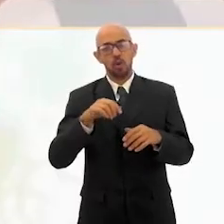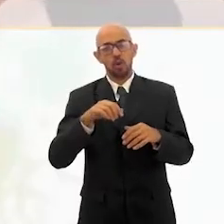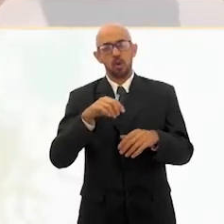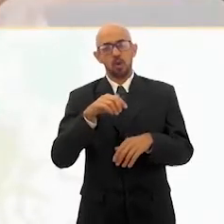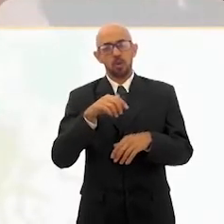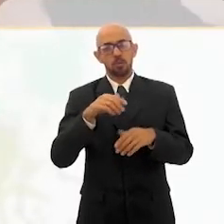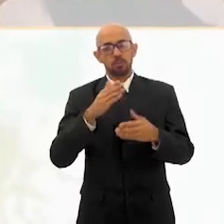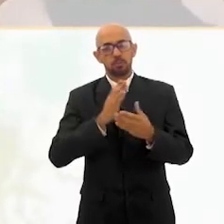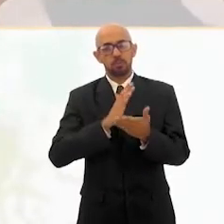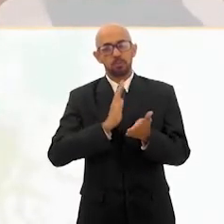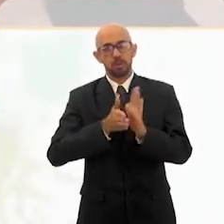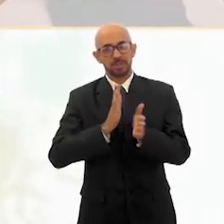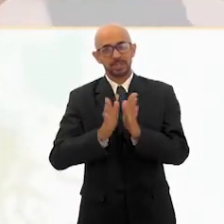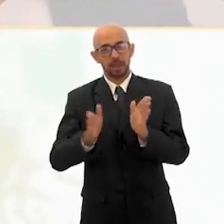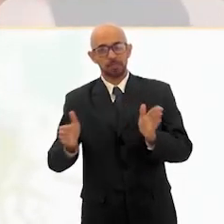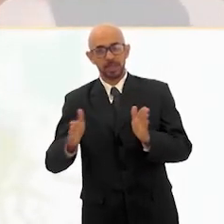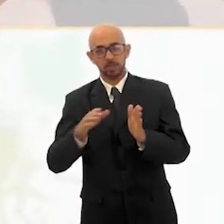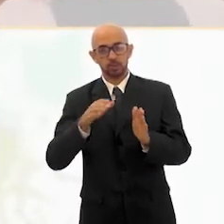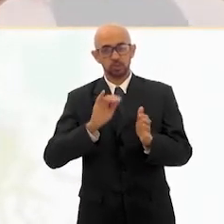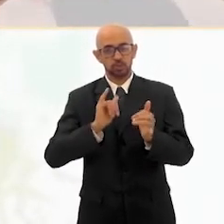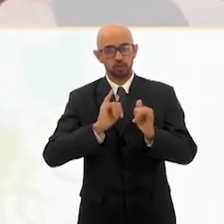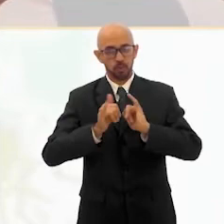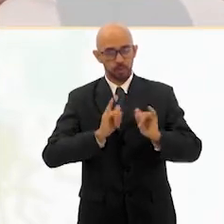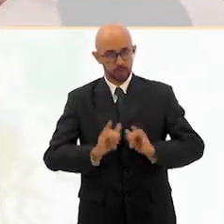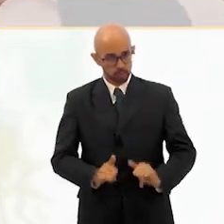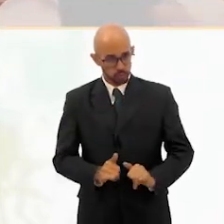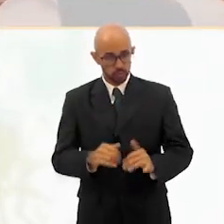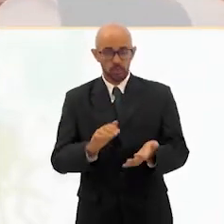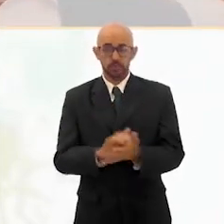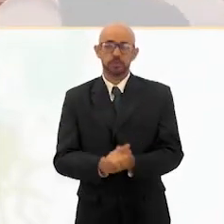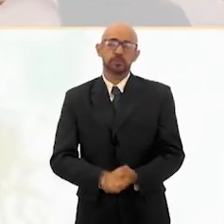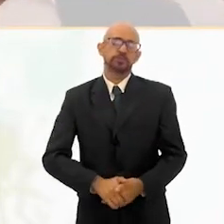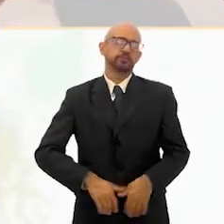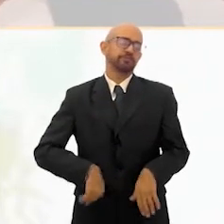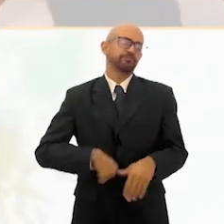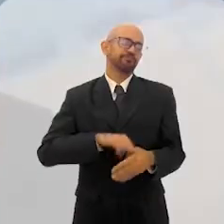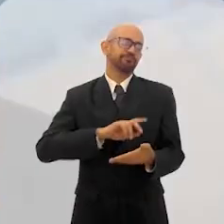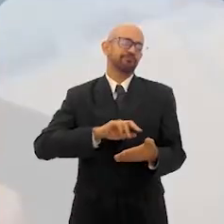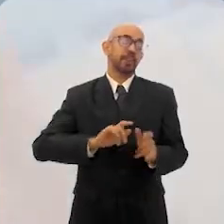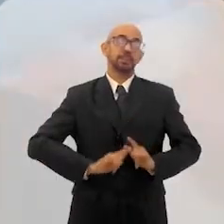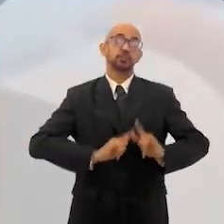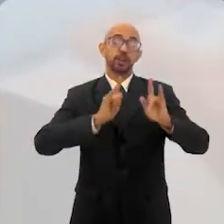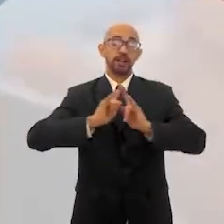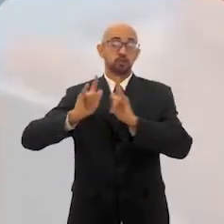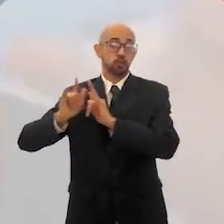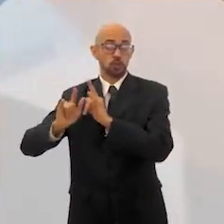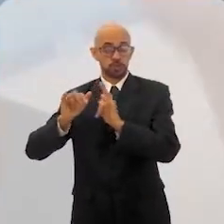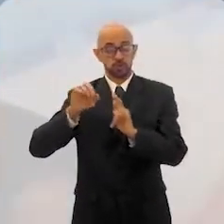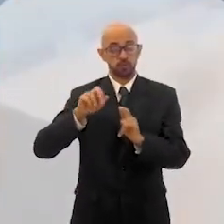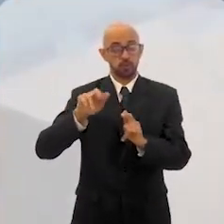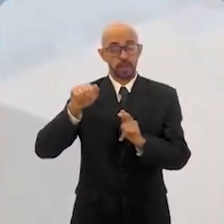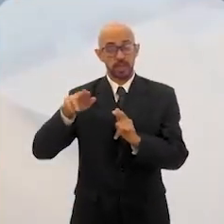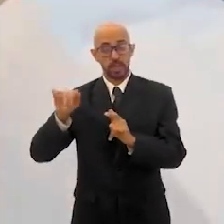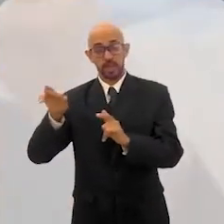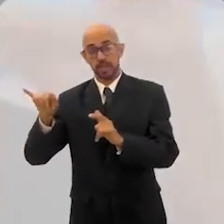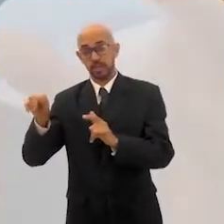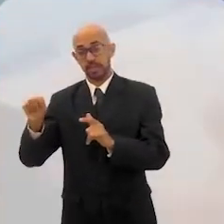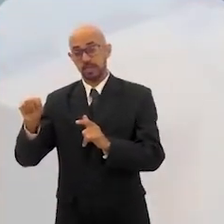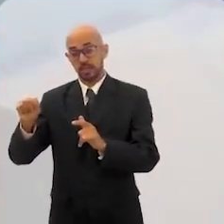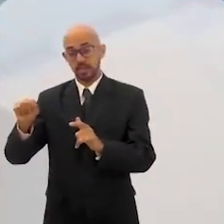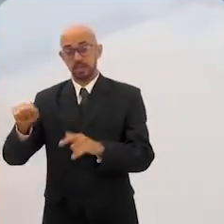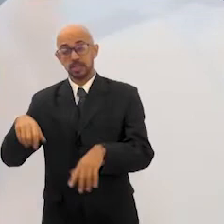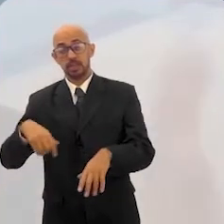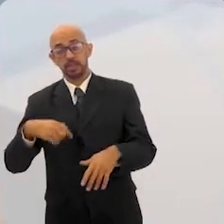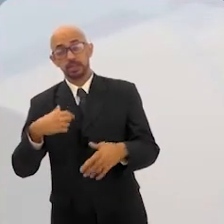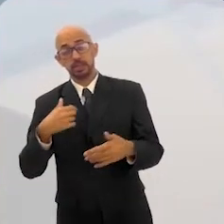em outra Isso me lembra instituição técnica, alguém. edificações no Ferreira Viana. Ou seja, eu tentei várias opções estaduais,